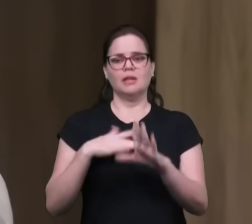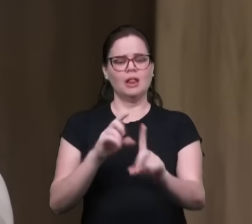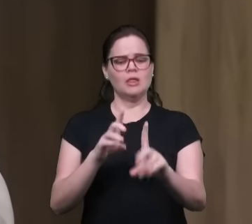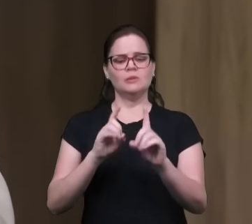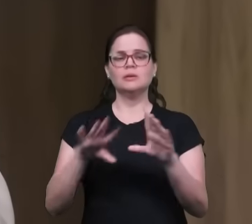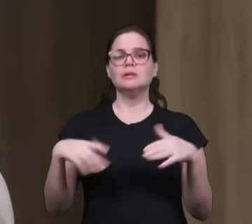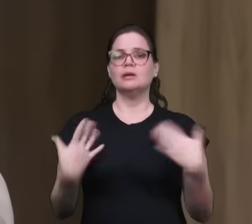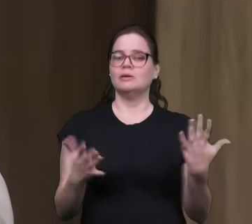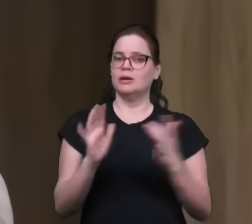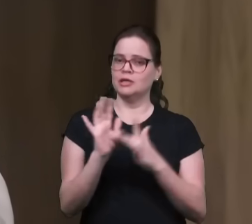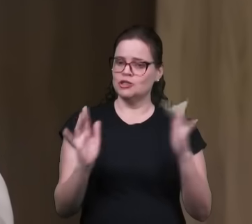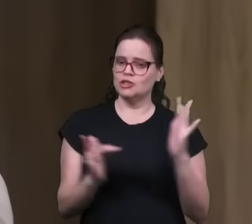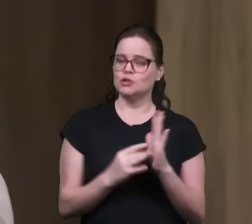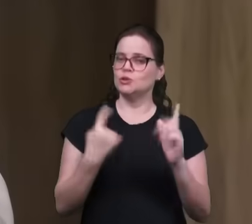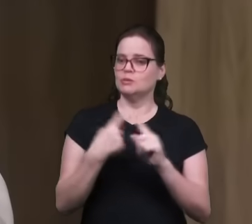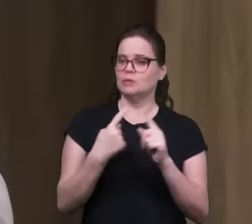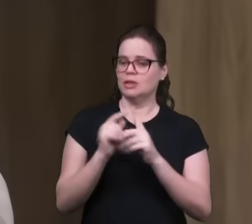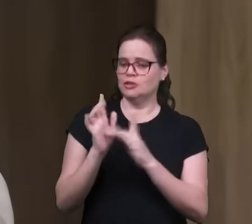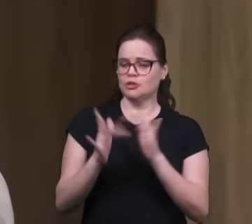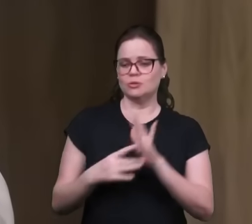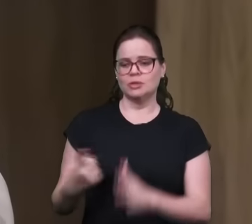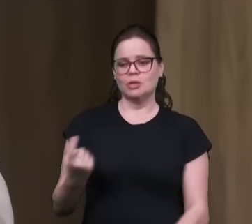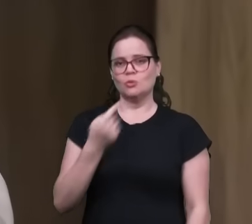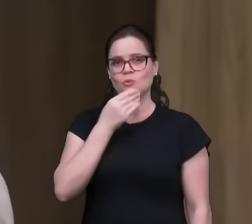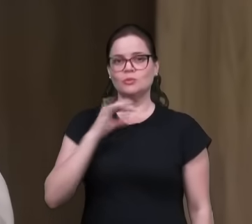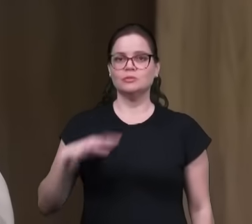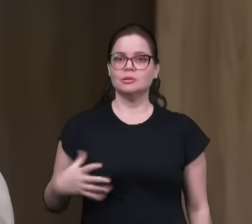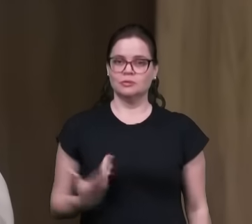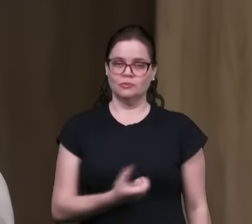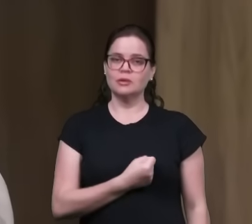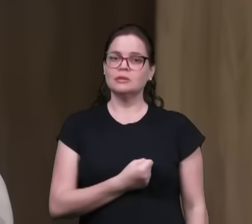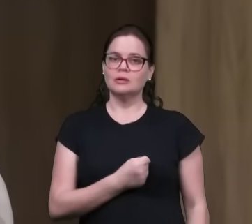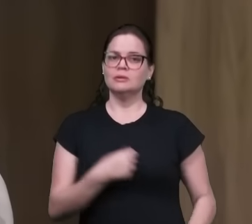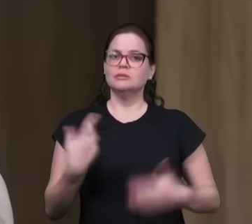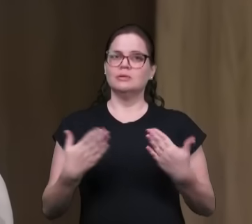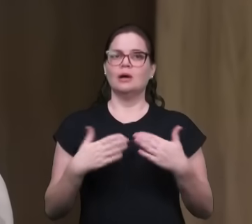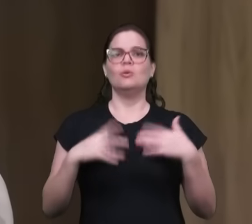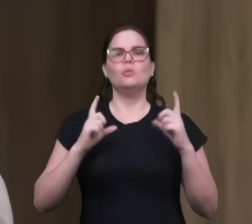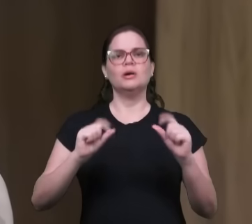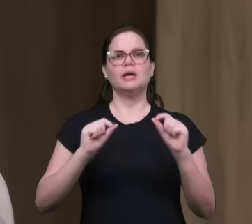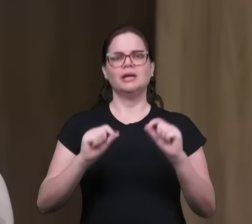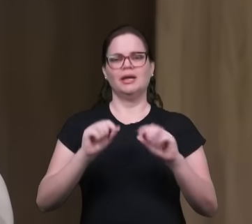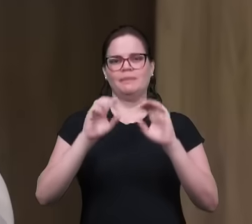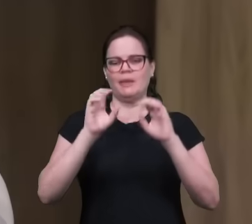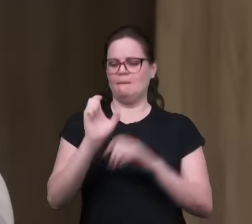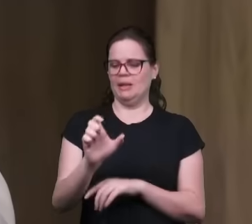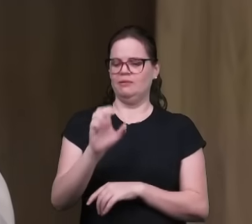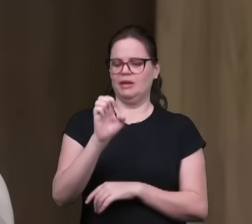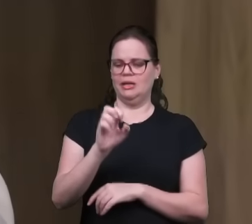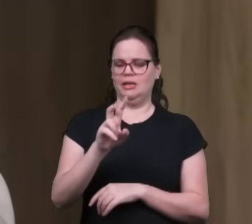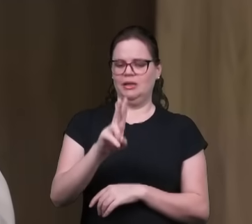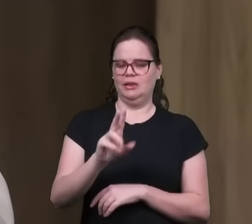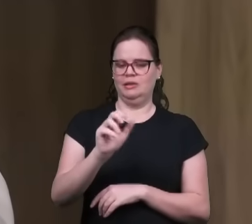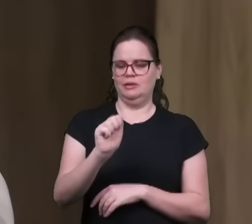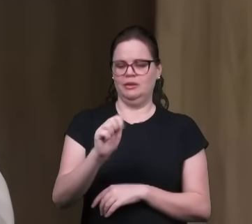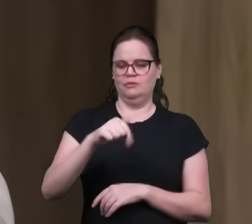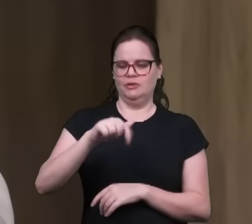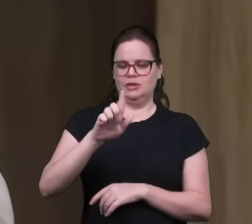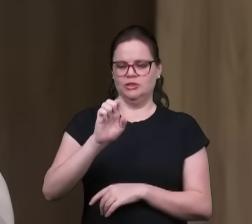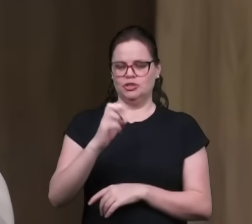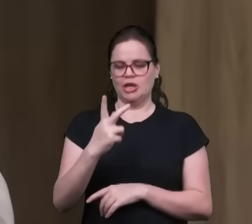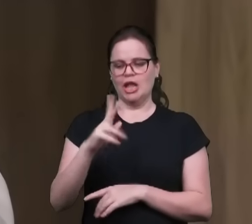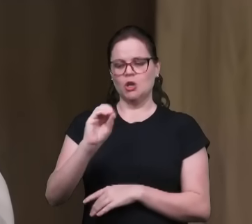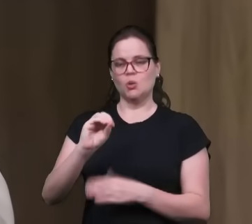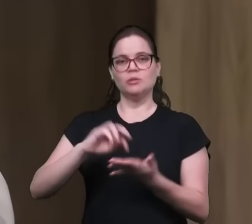salvação, Jesus é o único Salvador. Então, a base do Evangelho, o que é Evangelho? A palavra Evangelho significa boas novas, né?